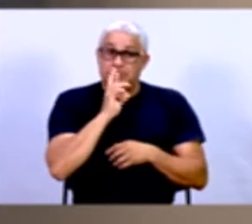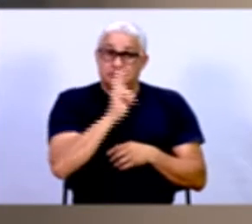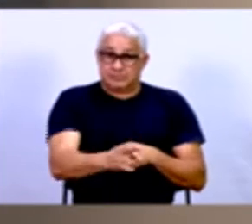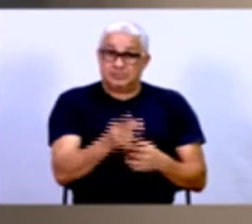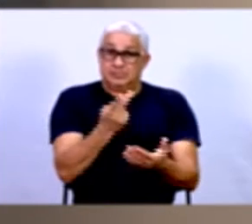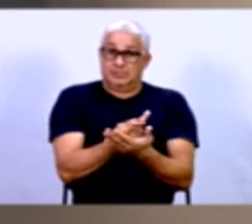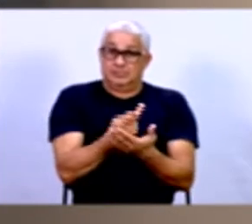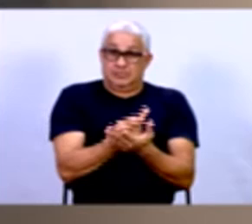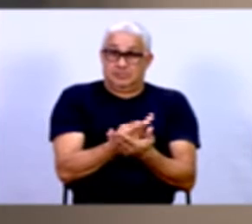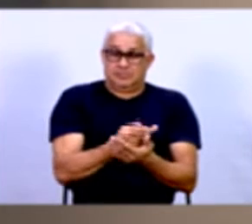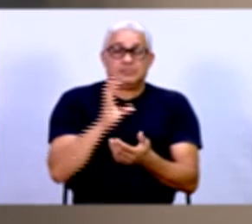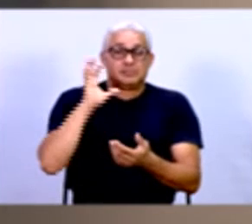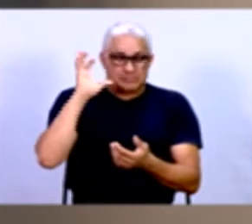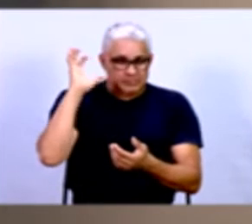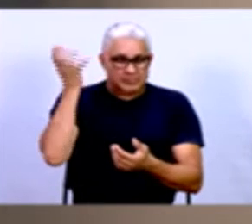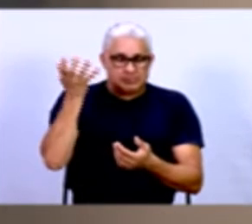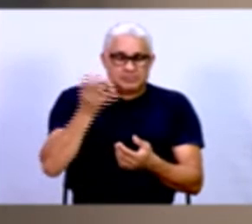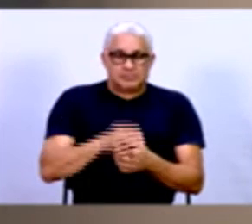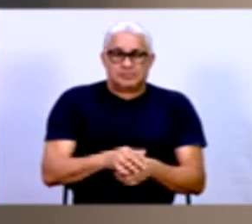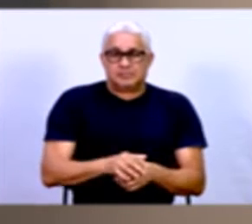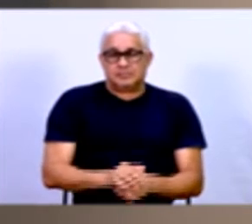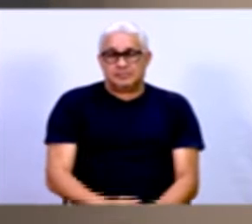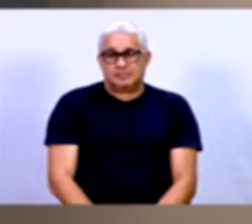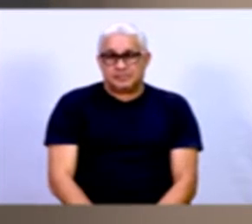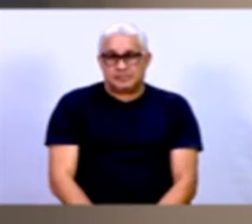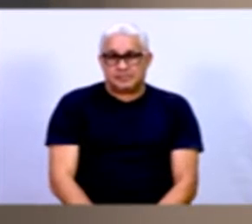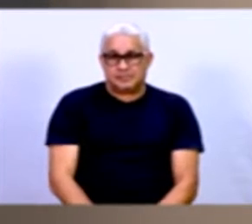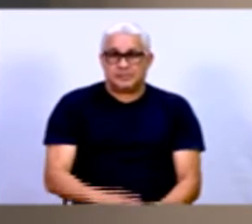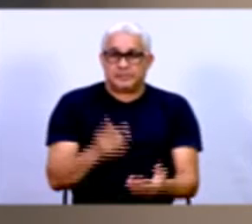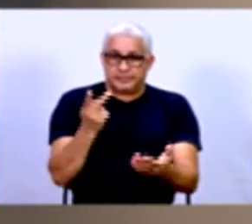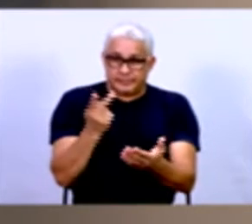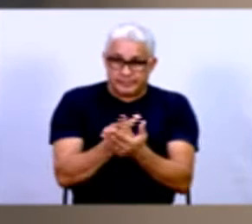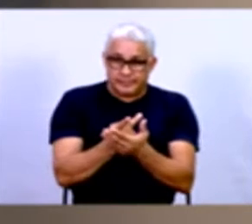errado. Então acontece muito isso, que são chamados